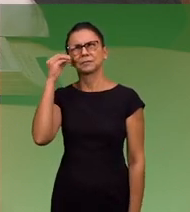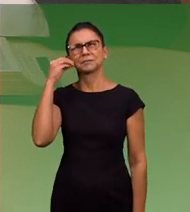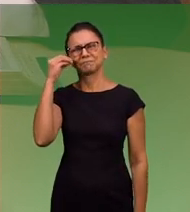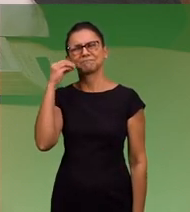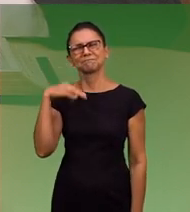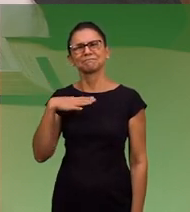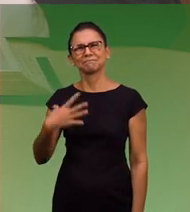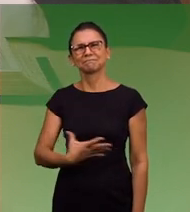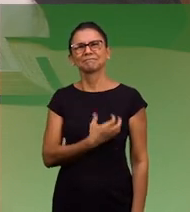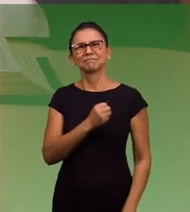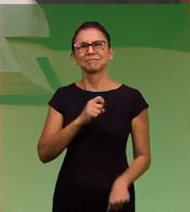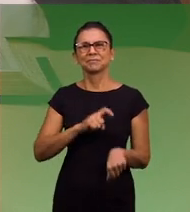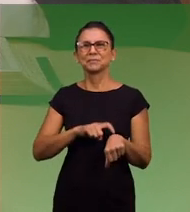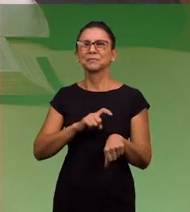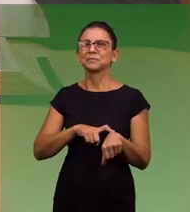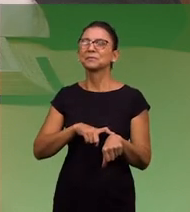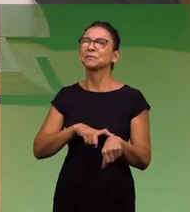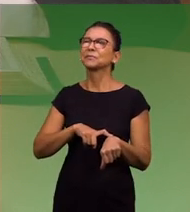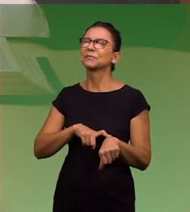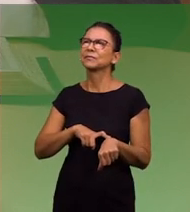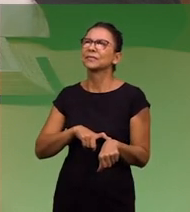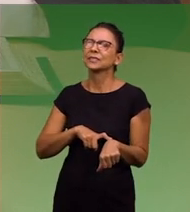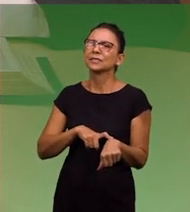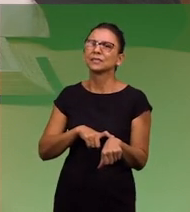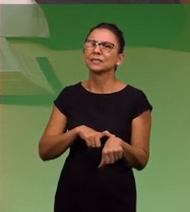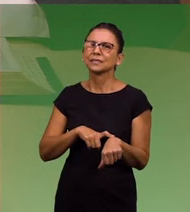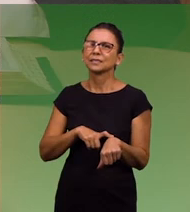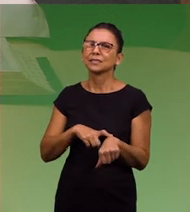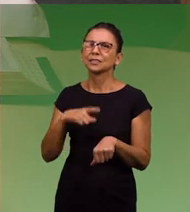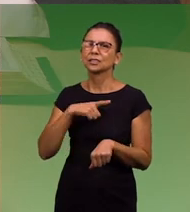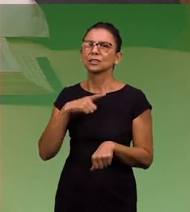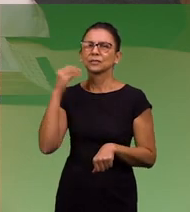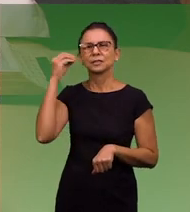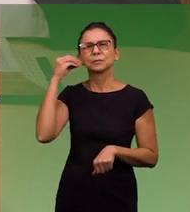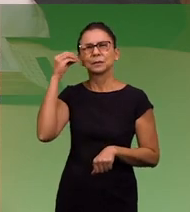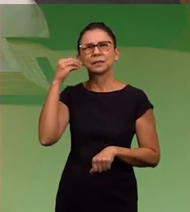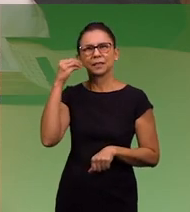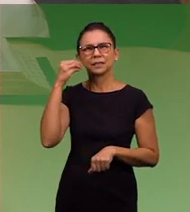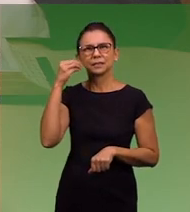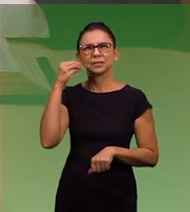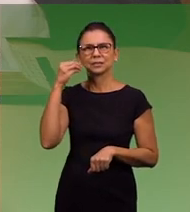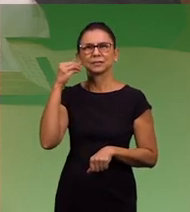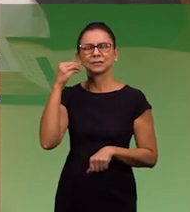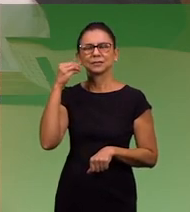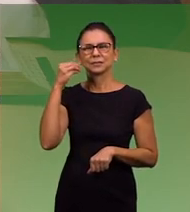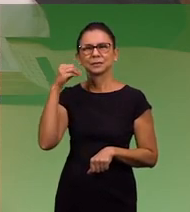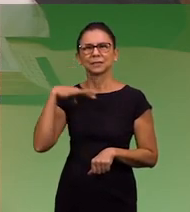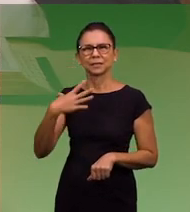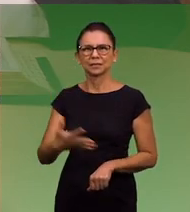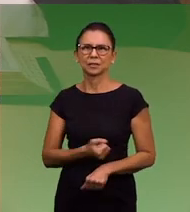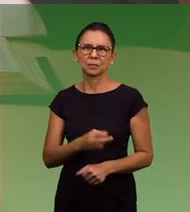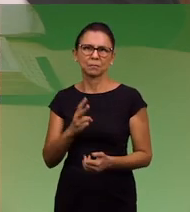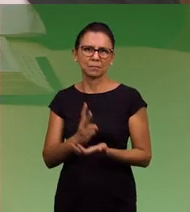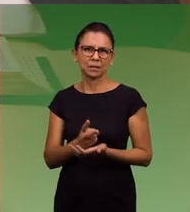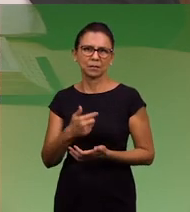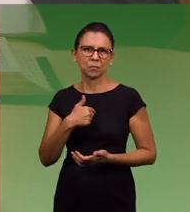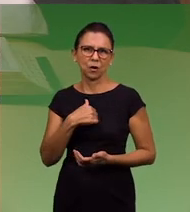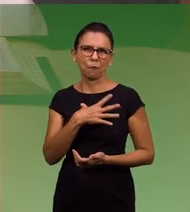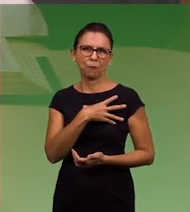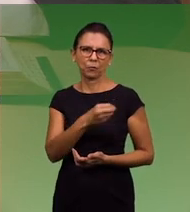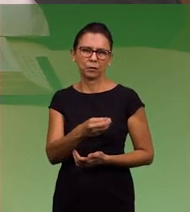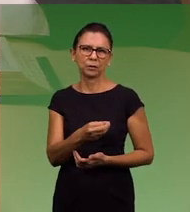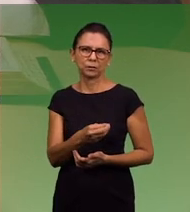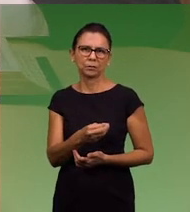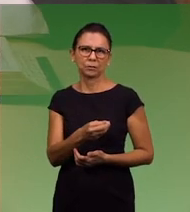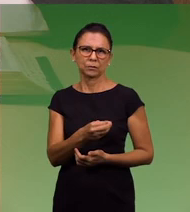Do momento em que eu ouvi o chamado, embora fosse filho de crente. É uma experiência pessoal. Com certeza, e isso é